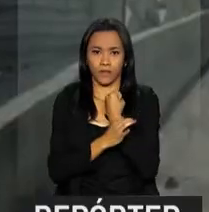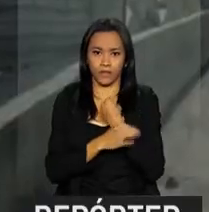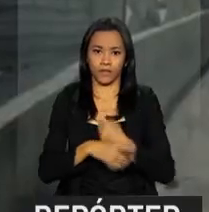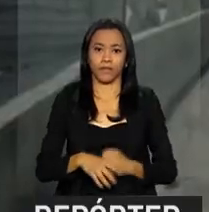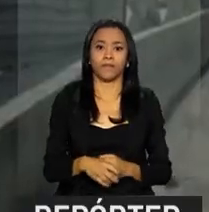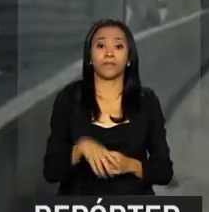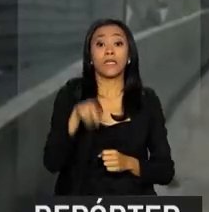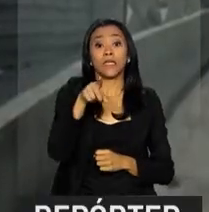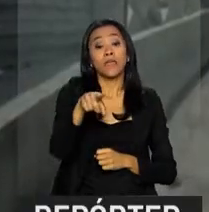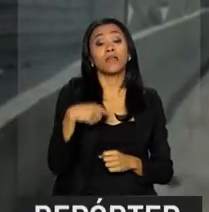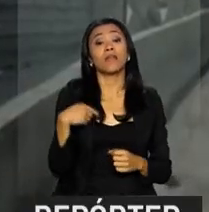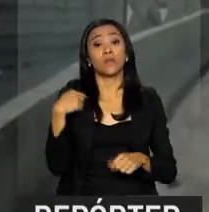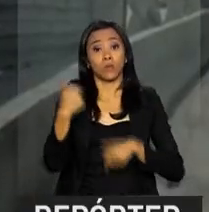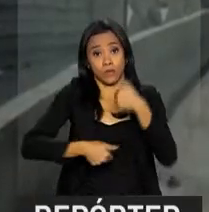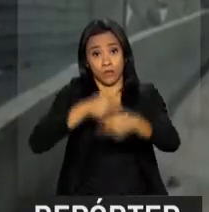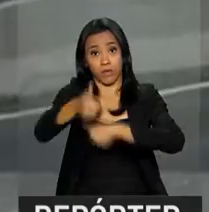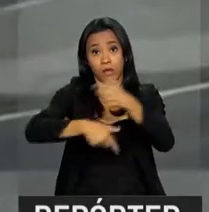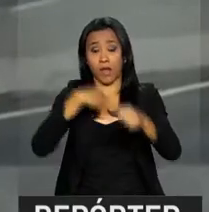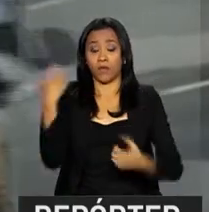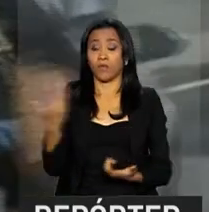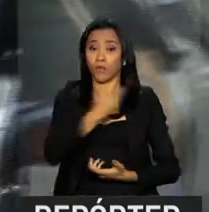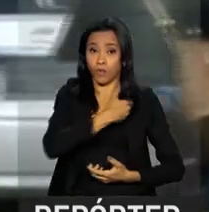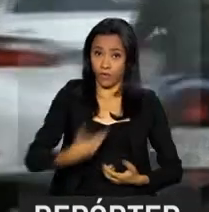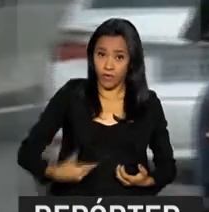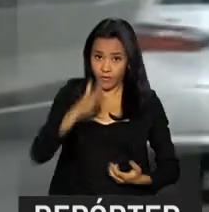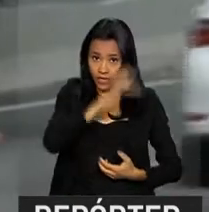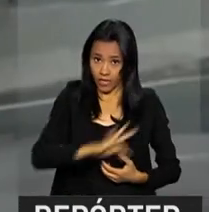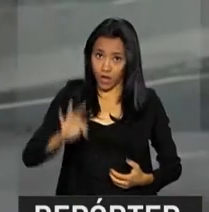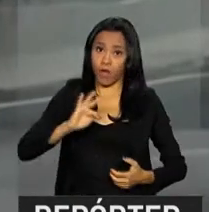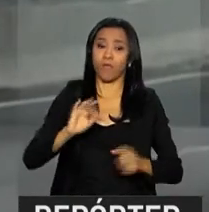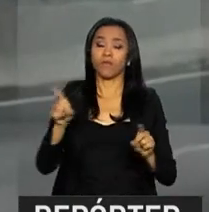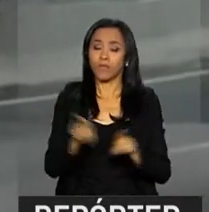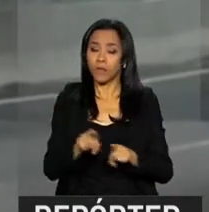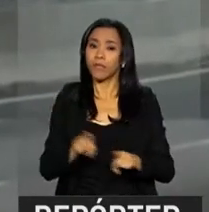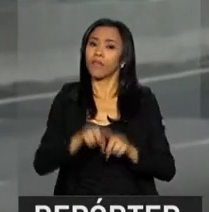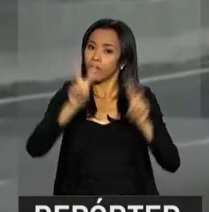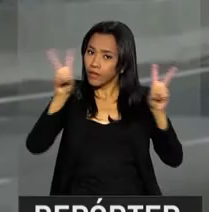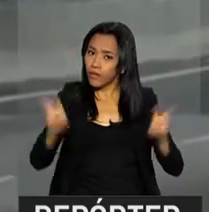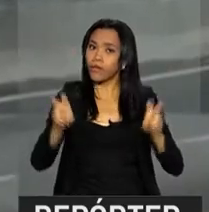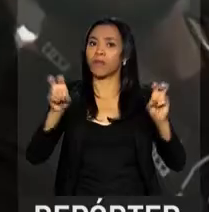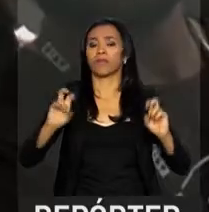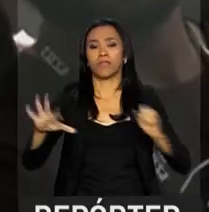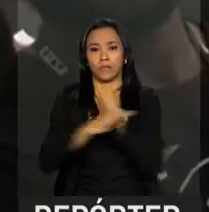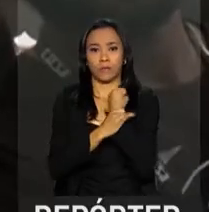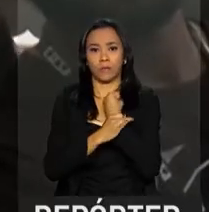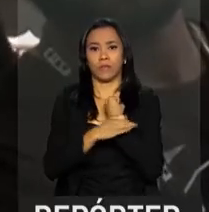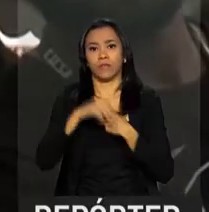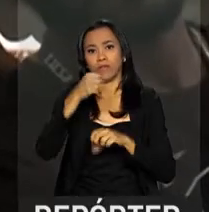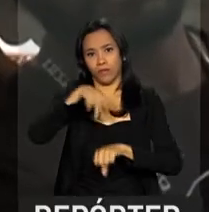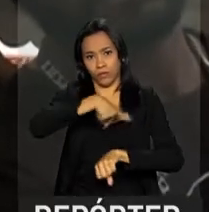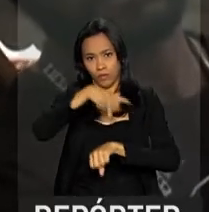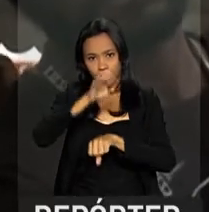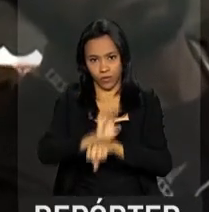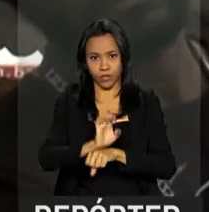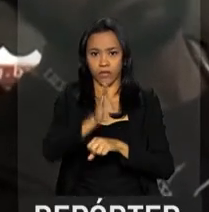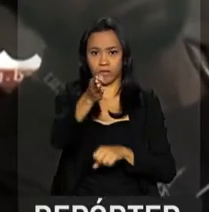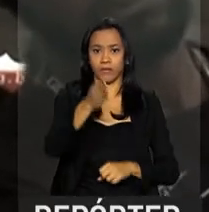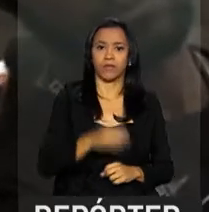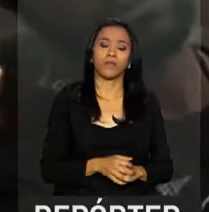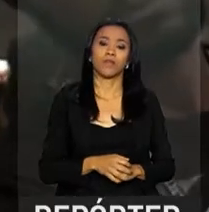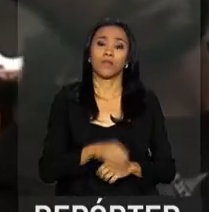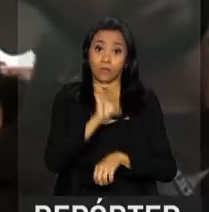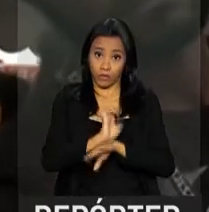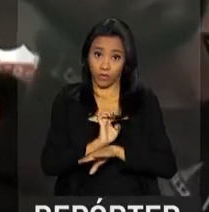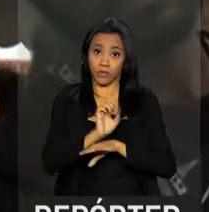E as ações do governo federal pela segurança do Rio também foram discutidas no encontro. A segurança não é uma questão